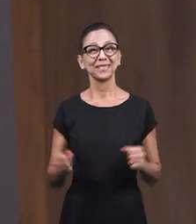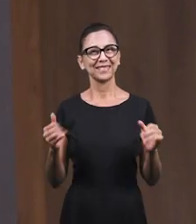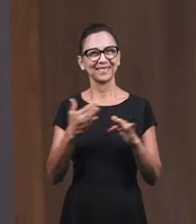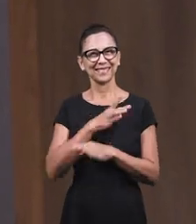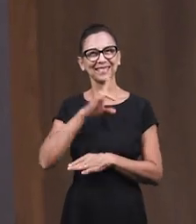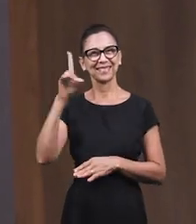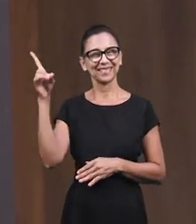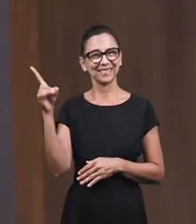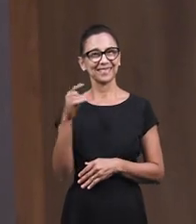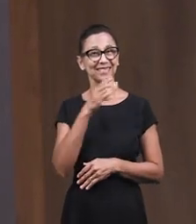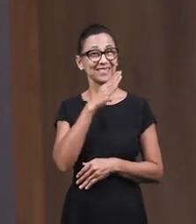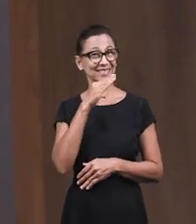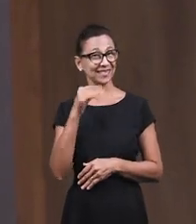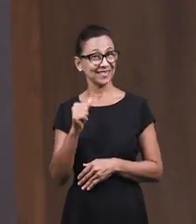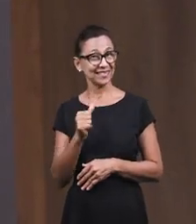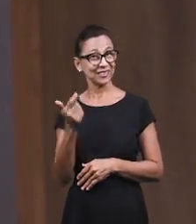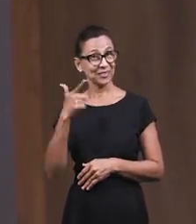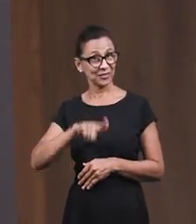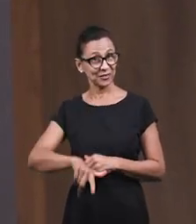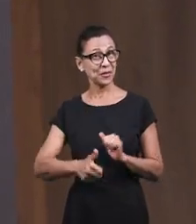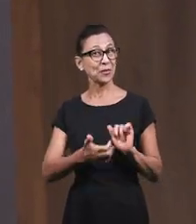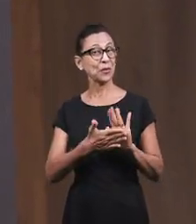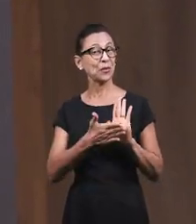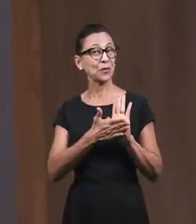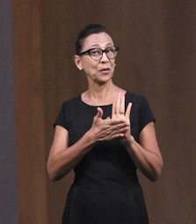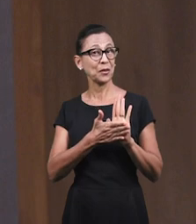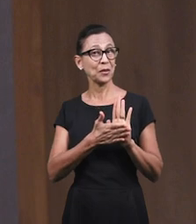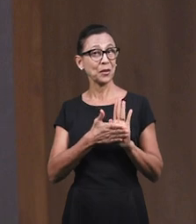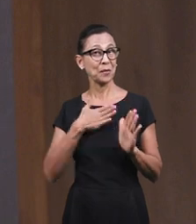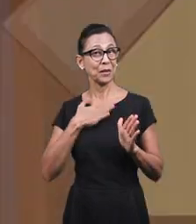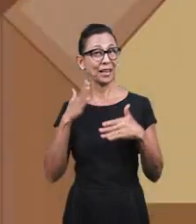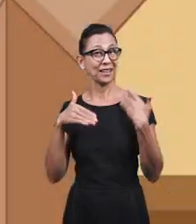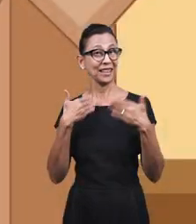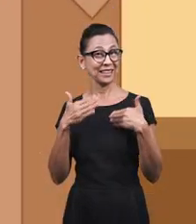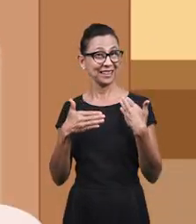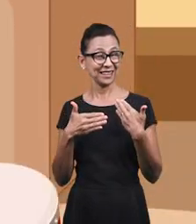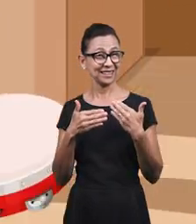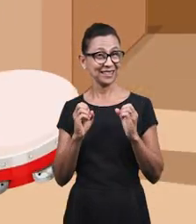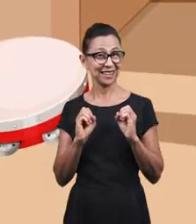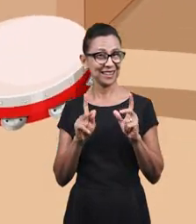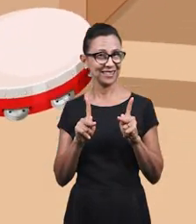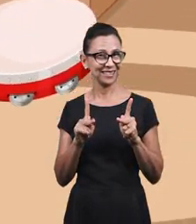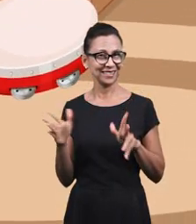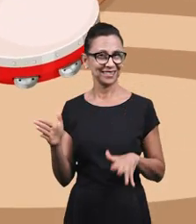Glória a Deus, adolescentes, vamos cantar mais um louvor, A Minha Alegria.